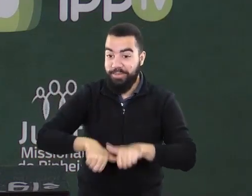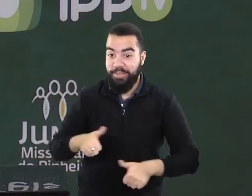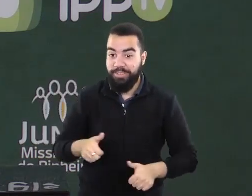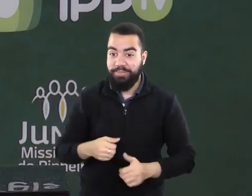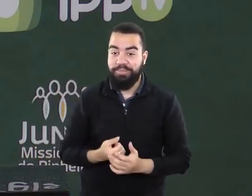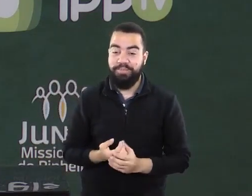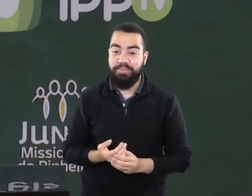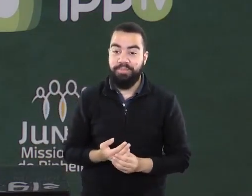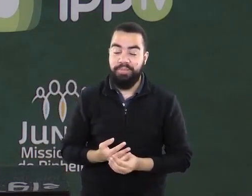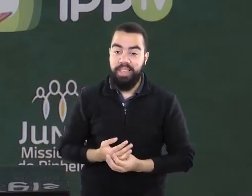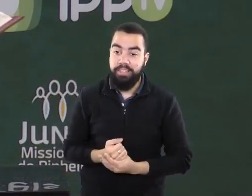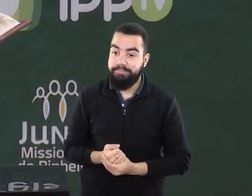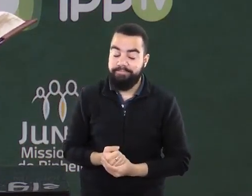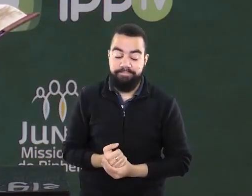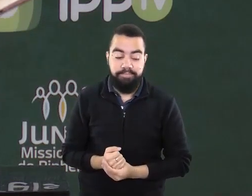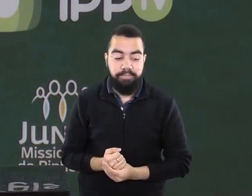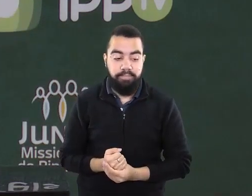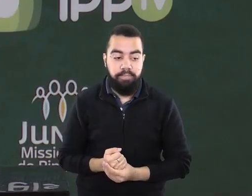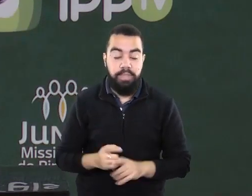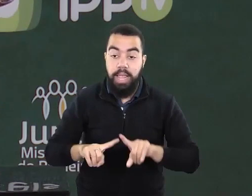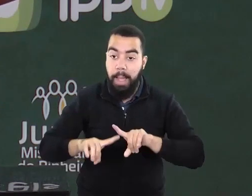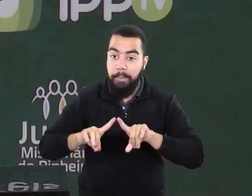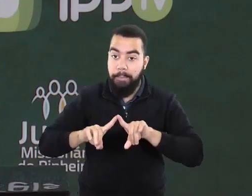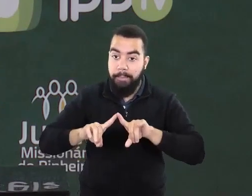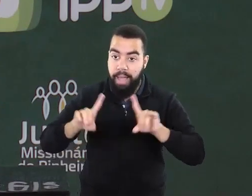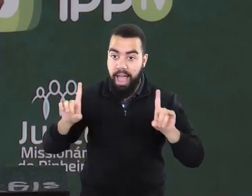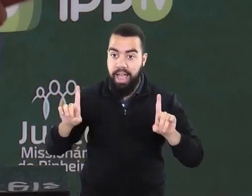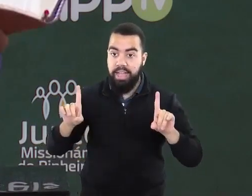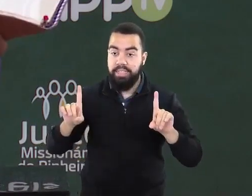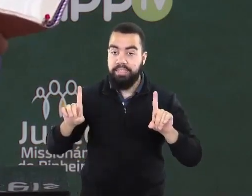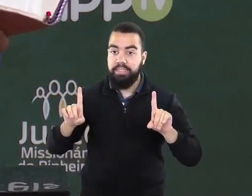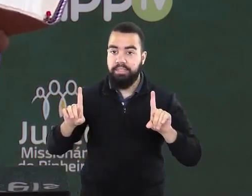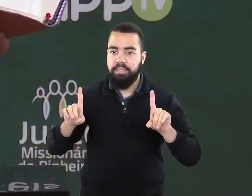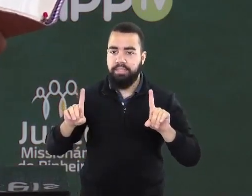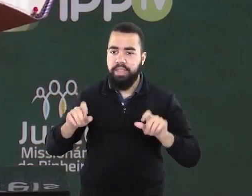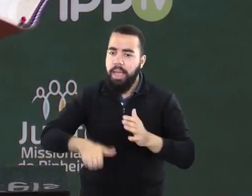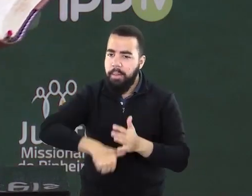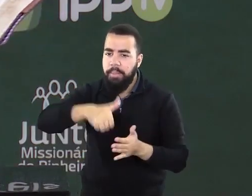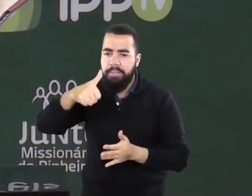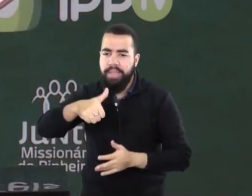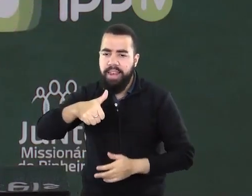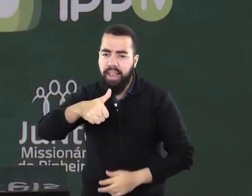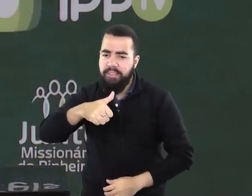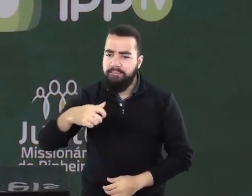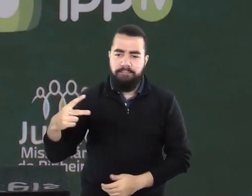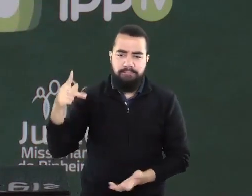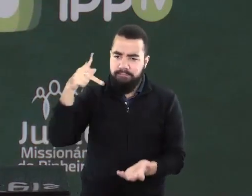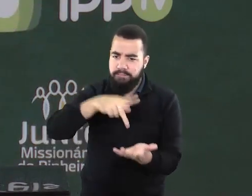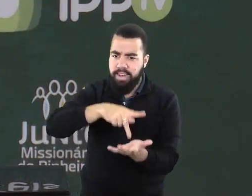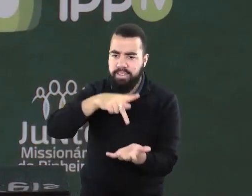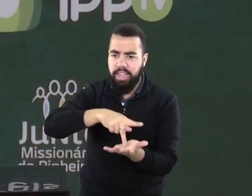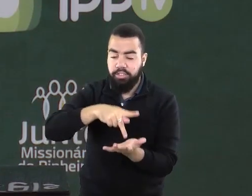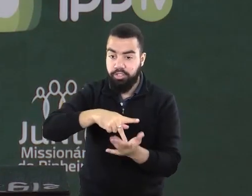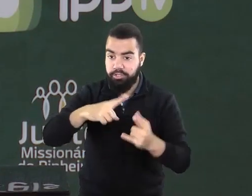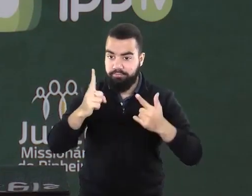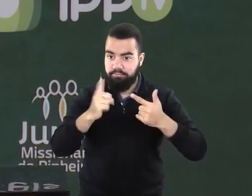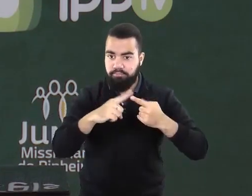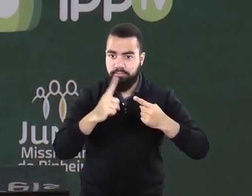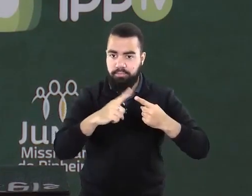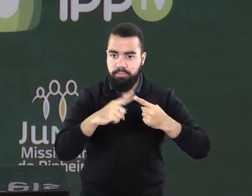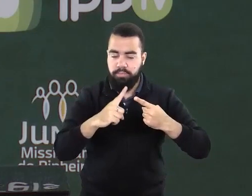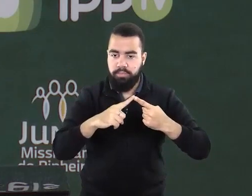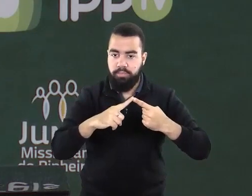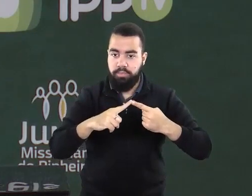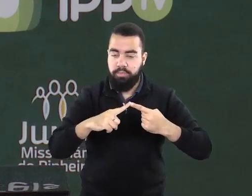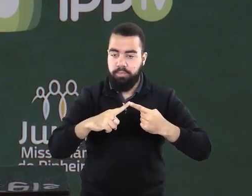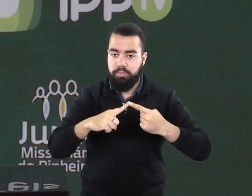atenção para a primeira grande verdade que esse texto traz sobre o papel da mulher